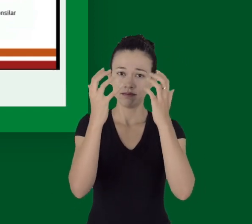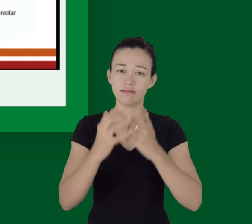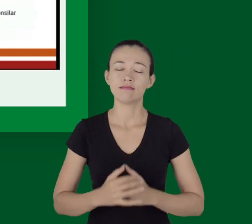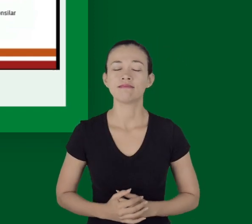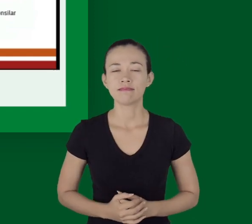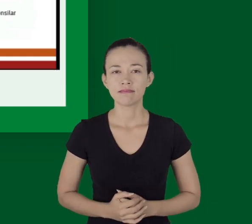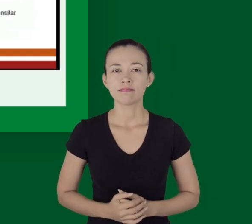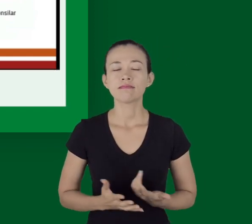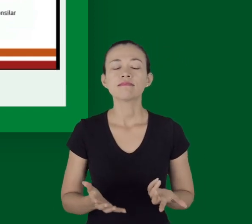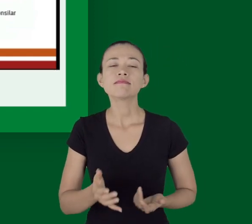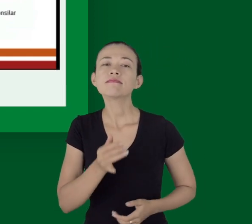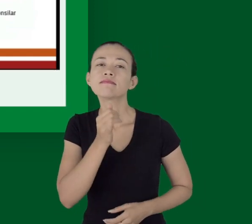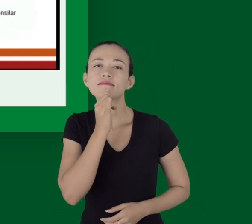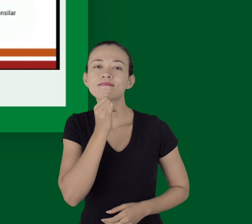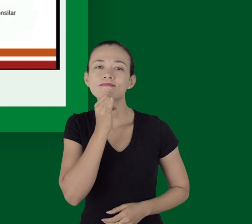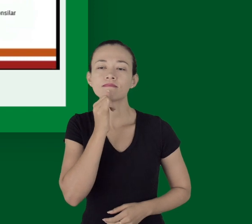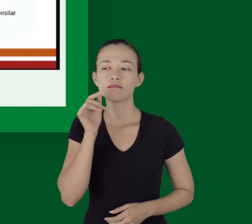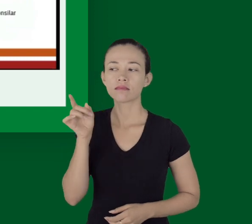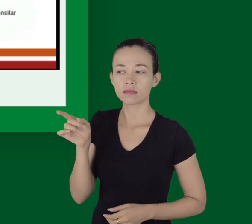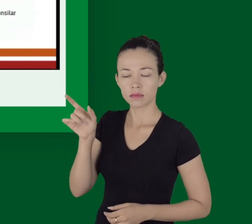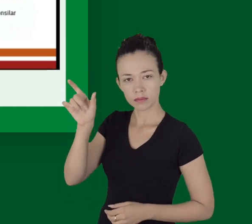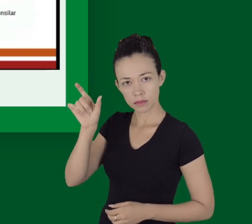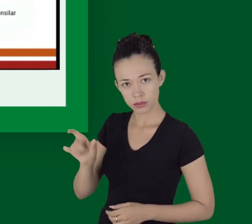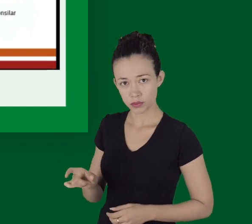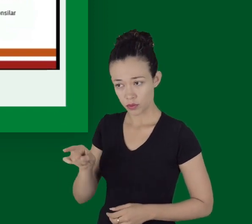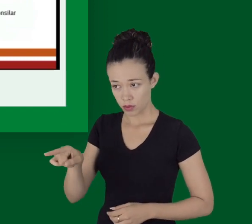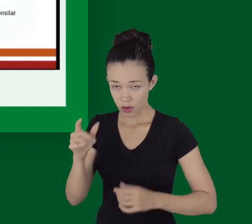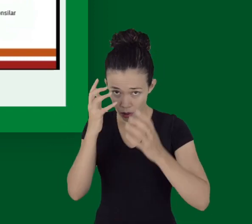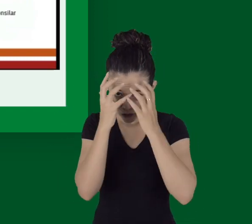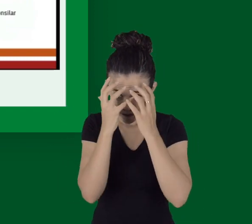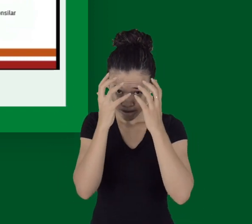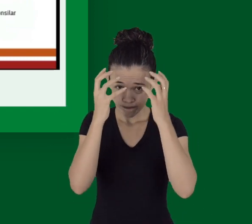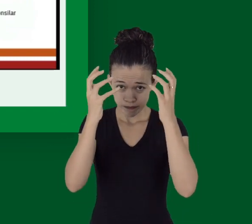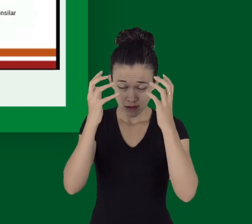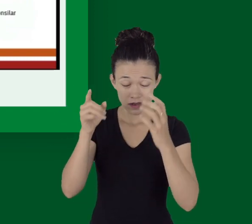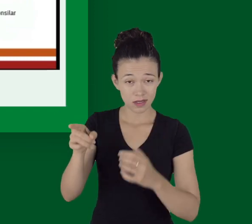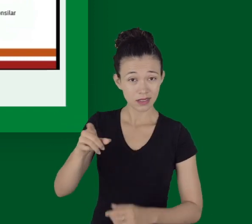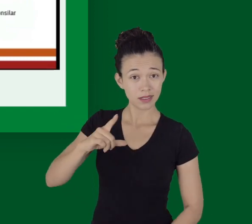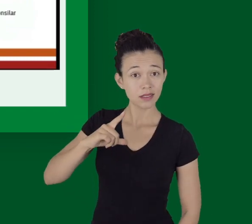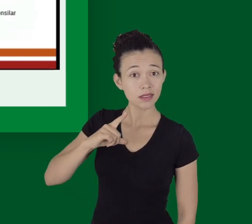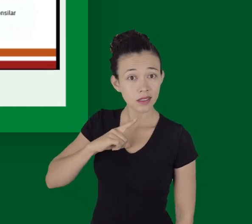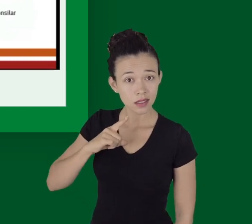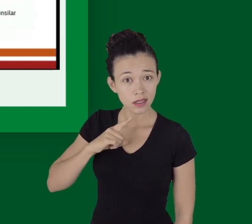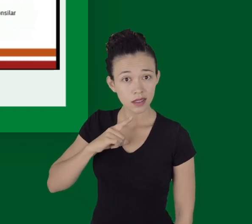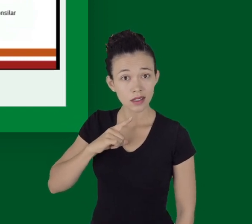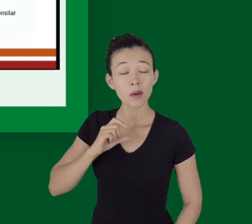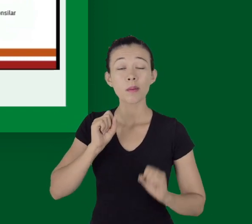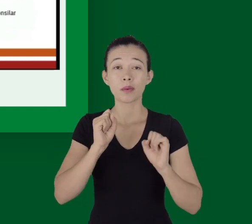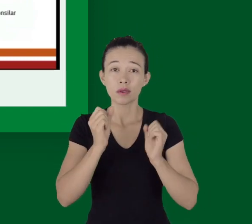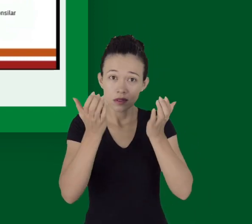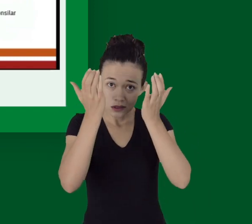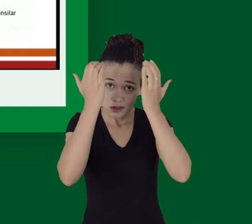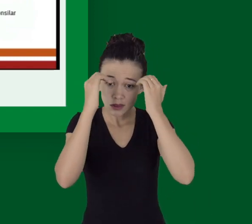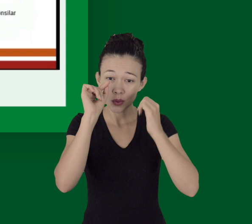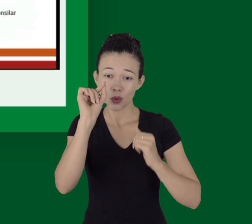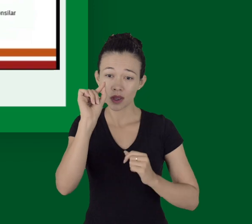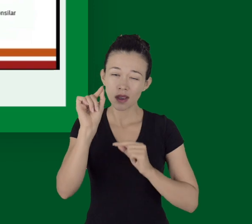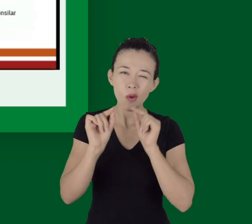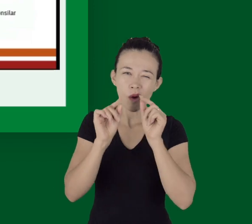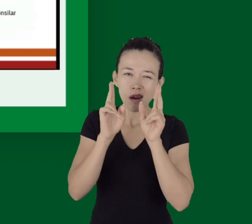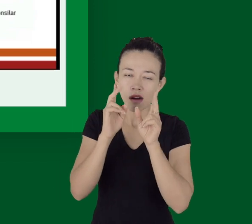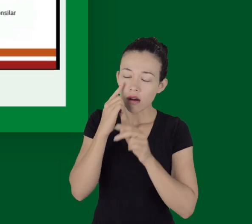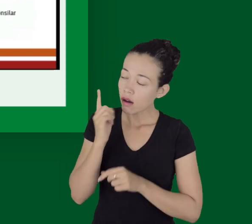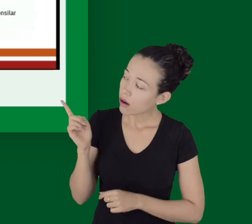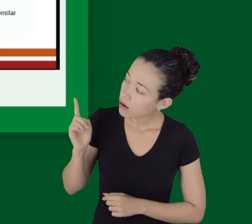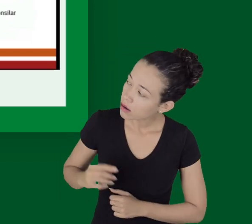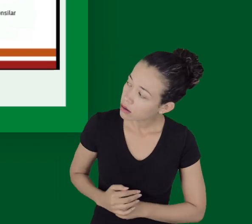Então, no momento que eu tenho essa reação inflamatória, esse edema ocorrendo, muitas vezes eu tenho um processo de